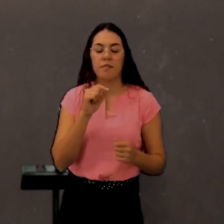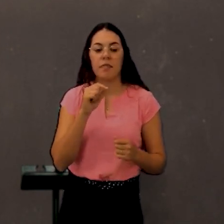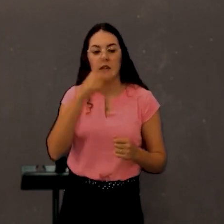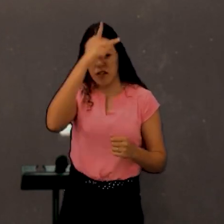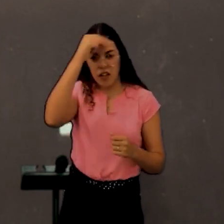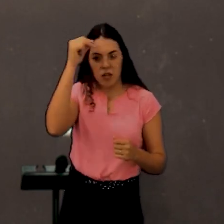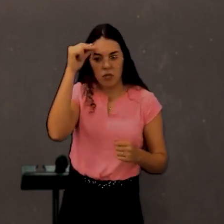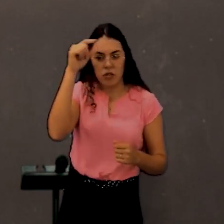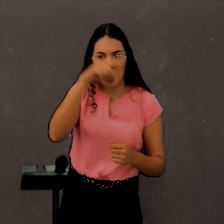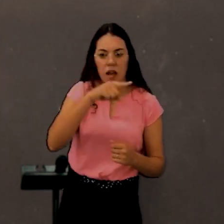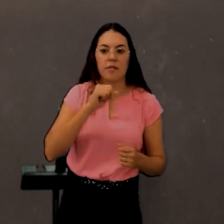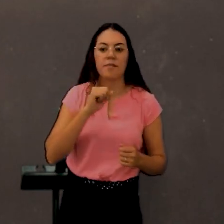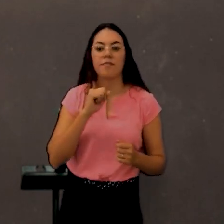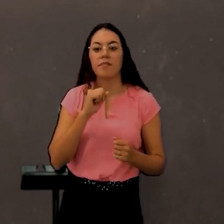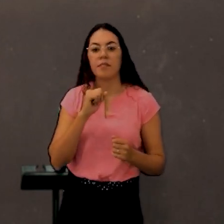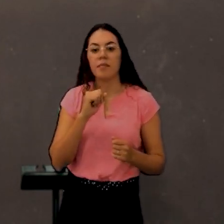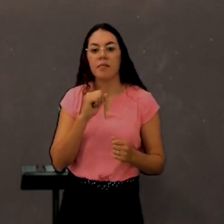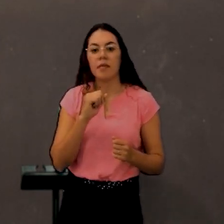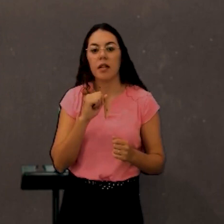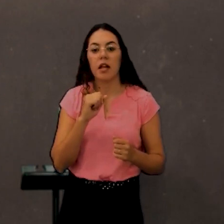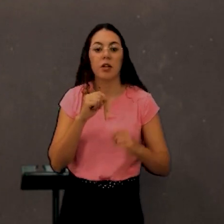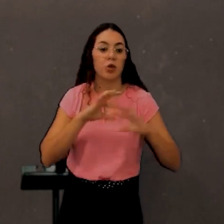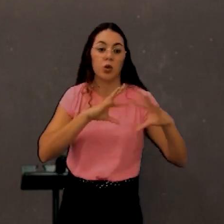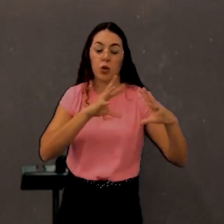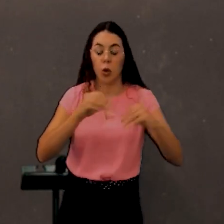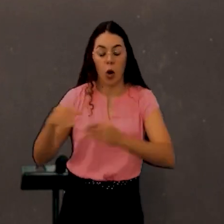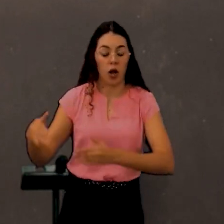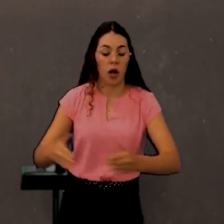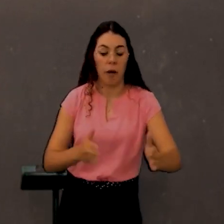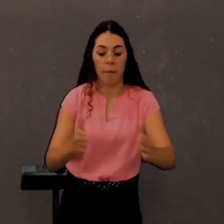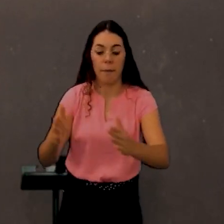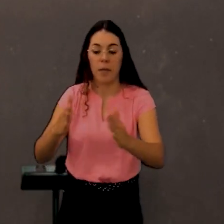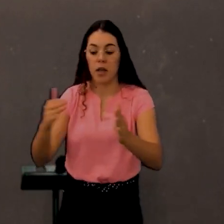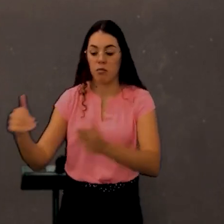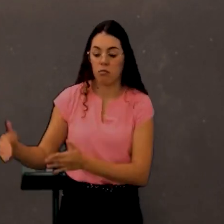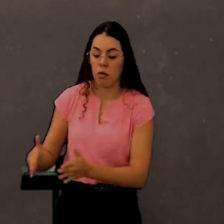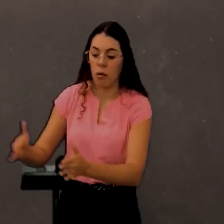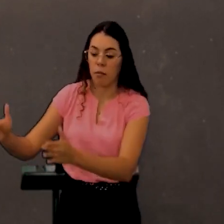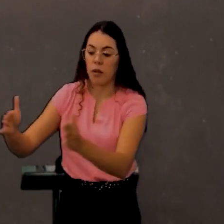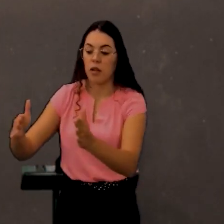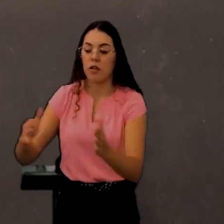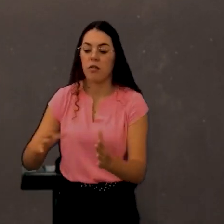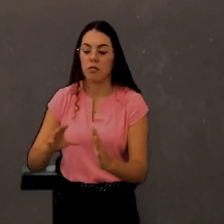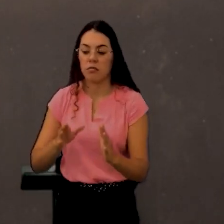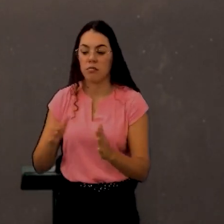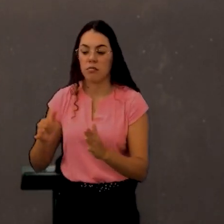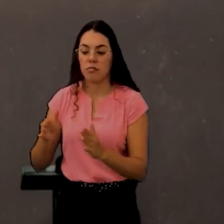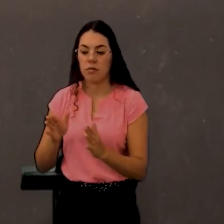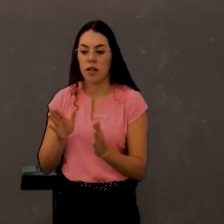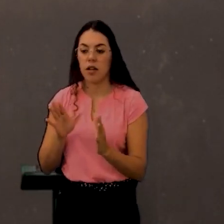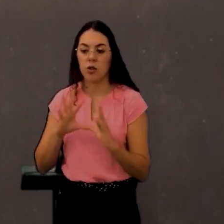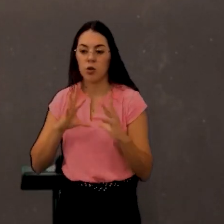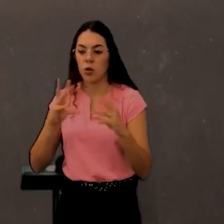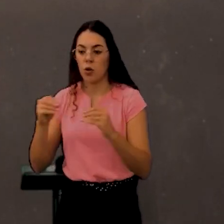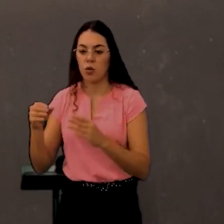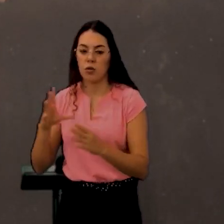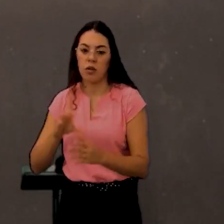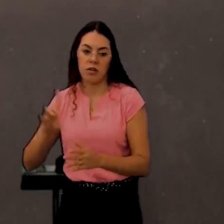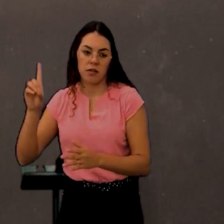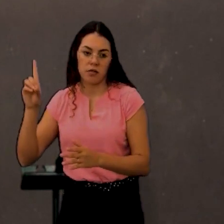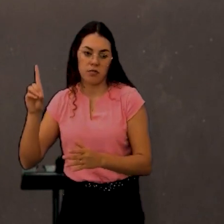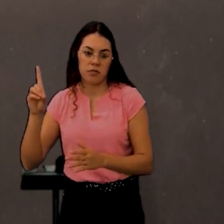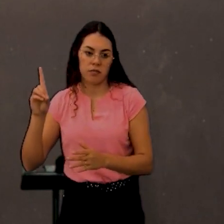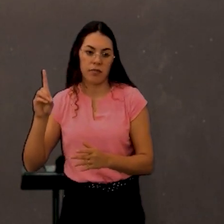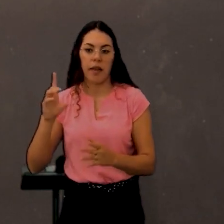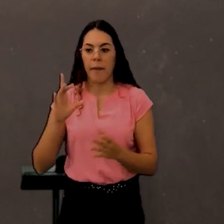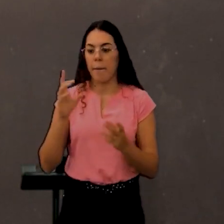não sei o que lá. Aí eu tenho que chegar lá e dizer, todos os caminhos levam a Deus. Precisamos ter paz no mundo, precisamos pregar a paz, o amor,